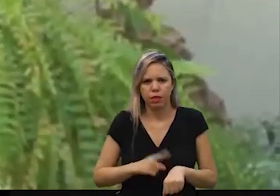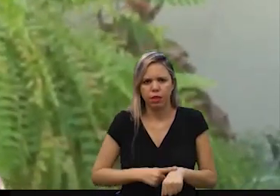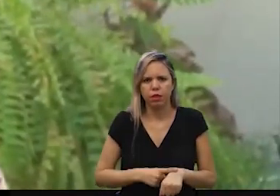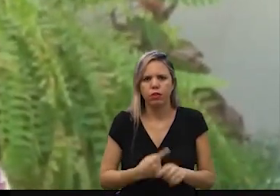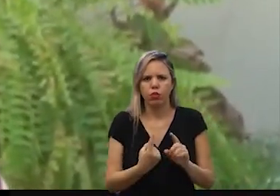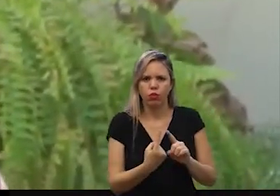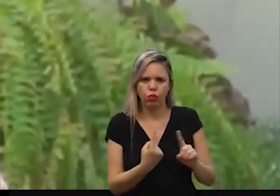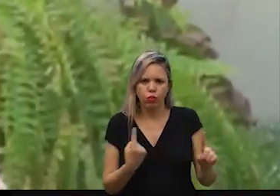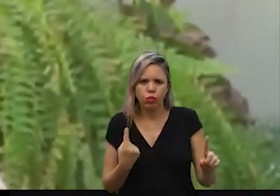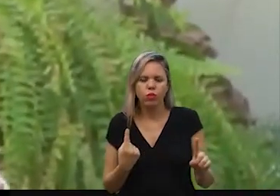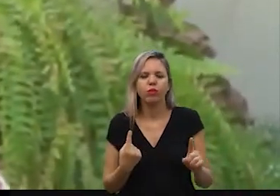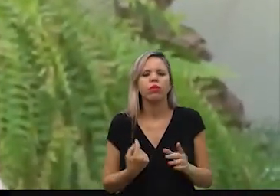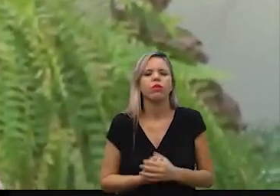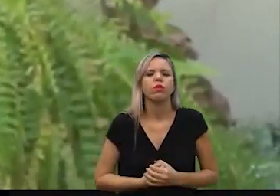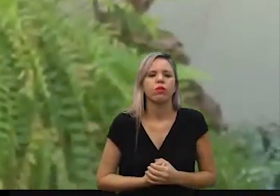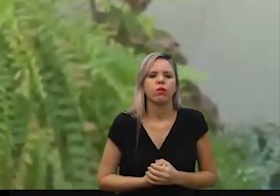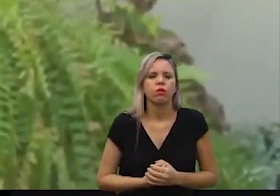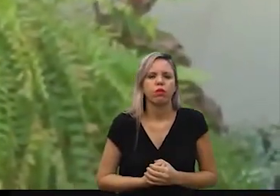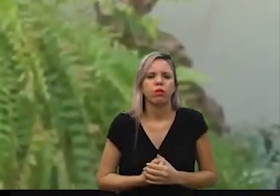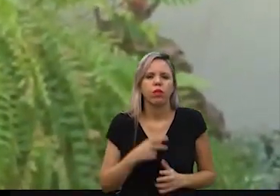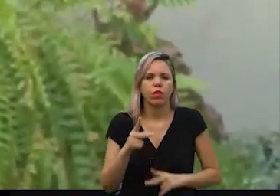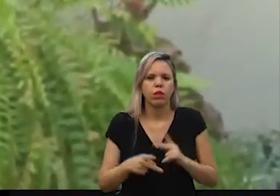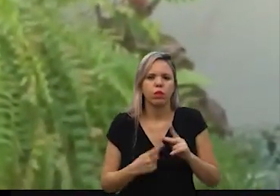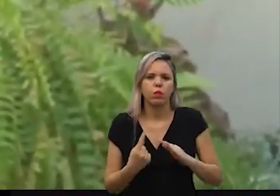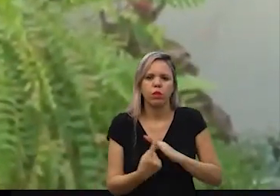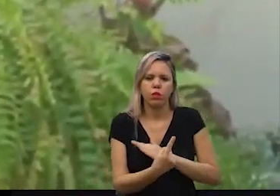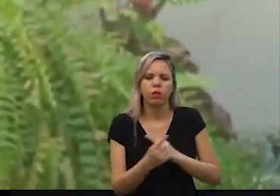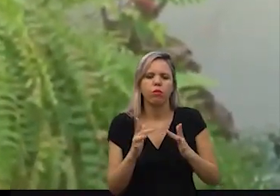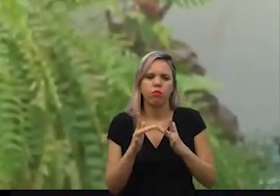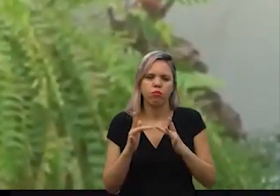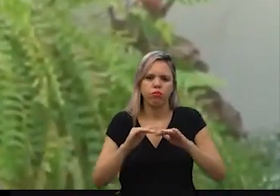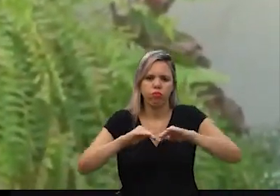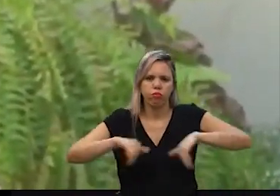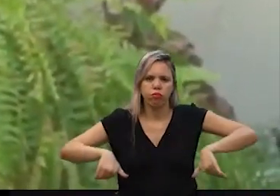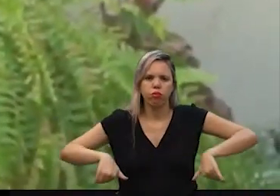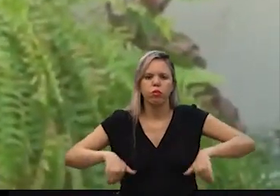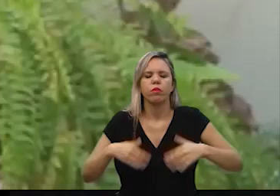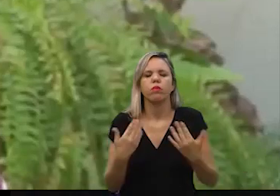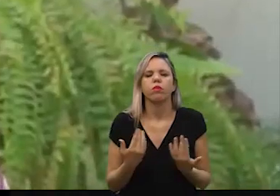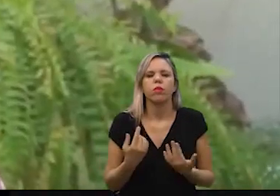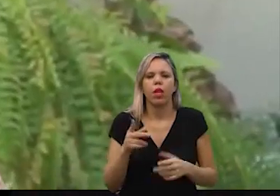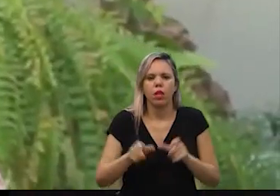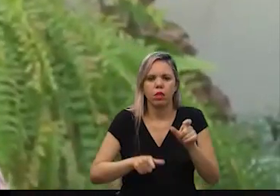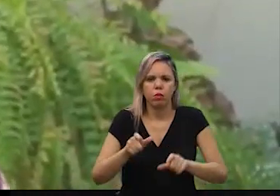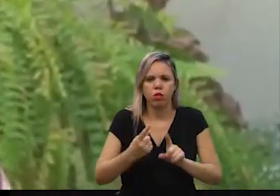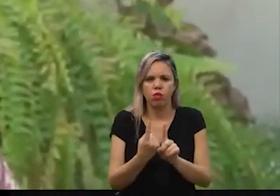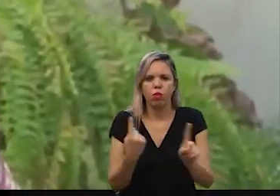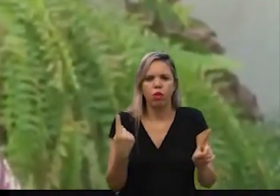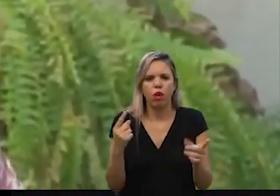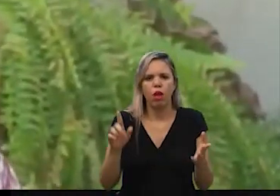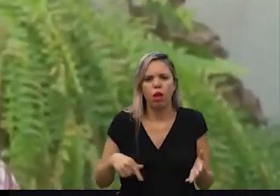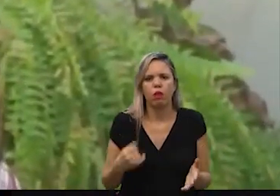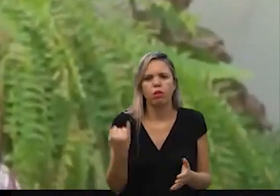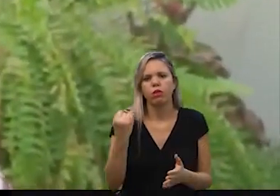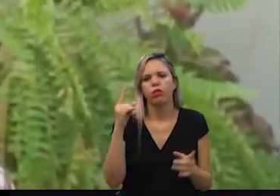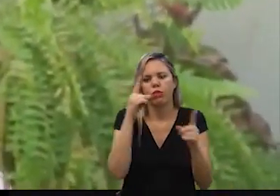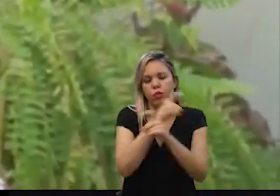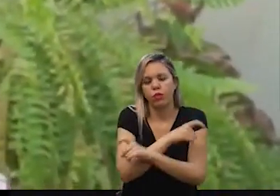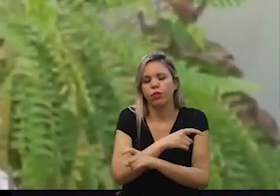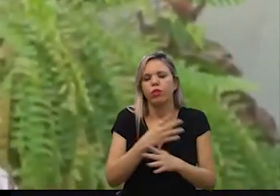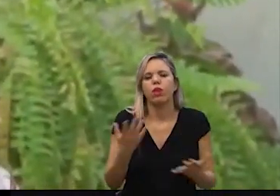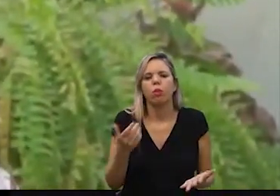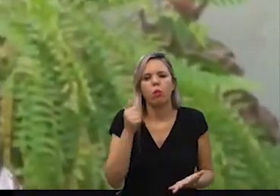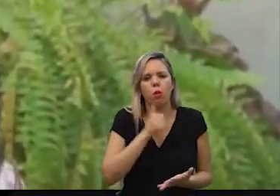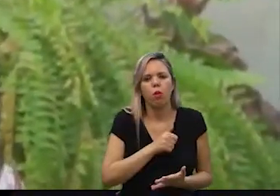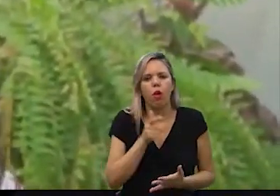de isolamento social, de distanciamento das relações sociais entre as pessoas, é muito mais difícil